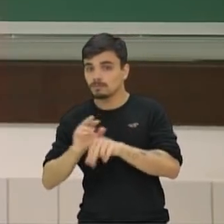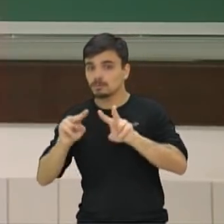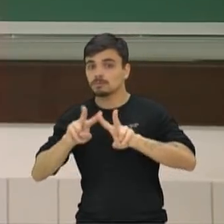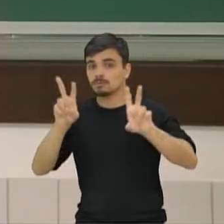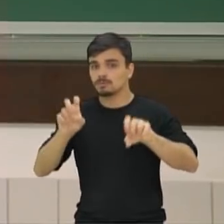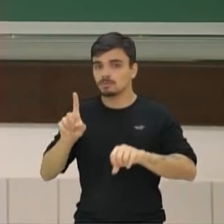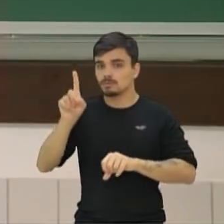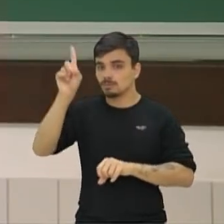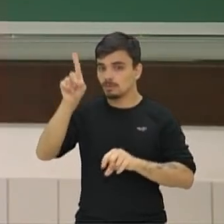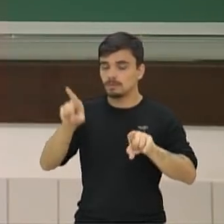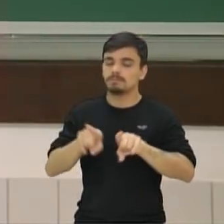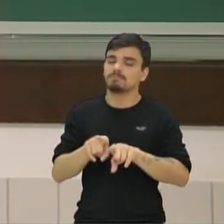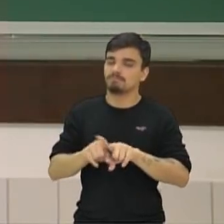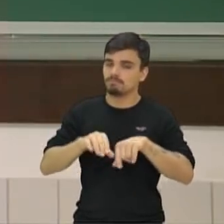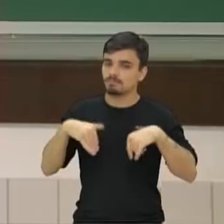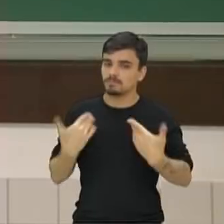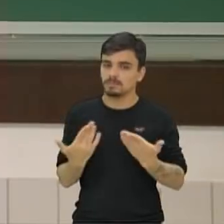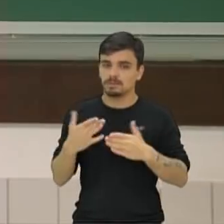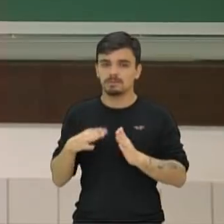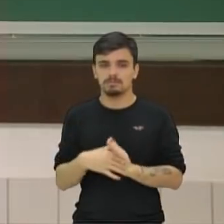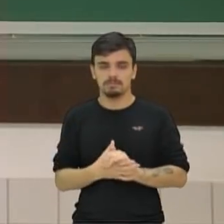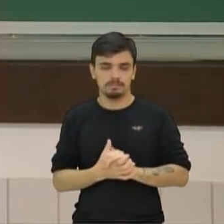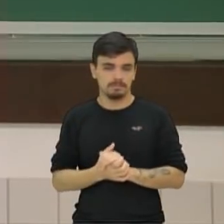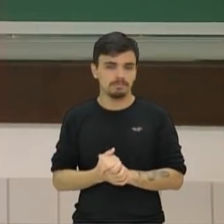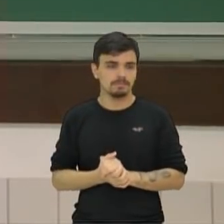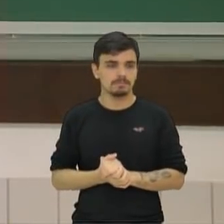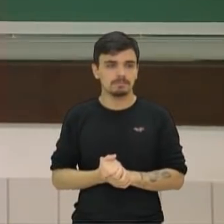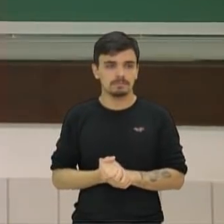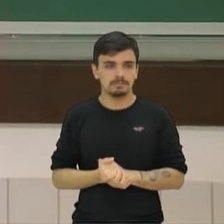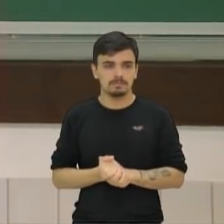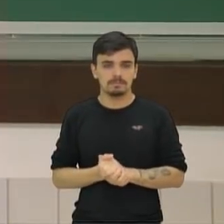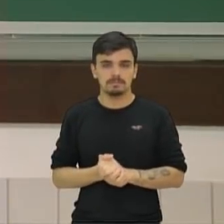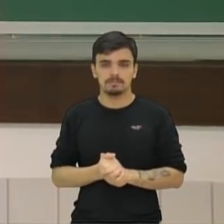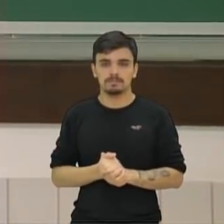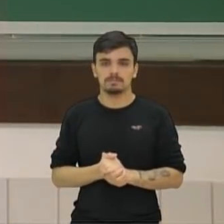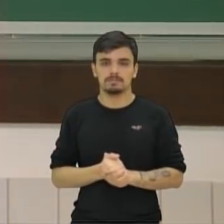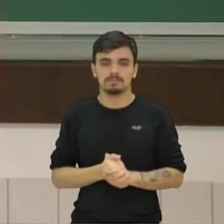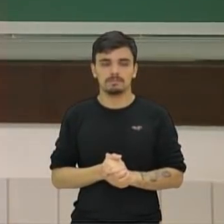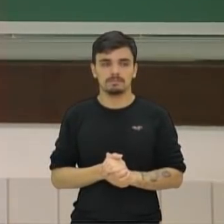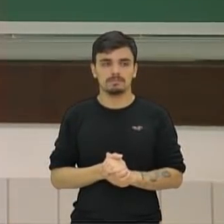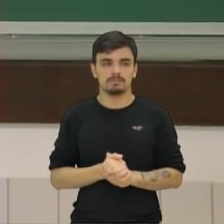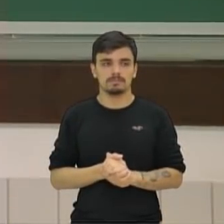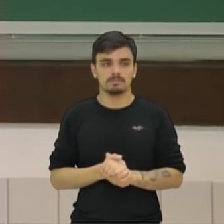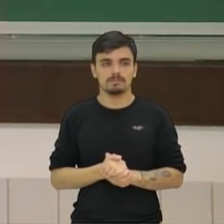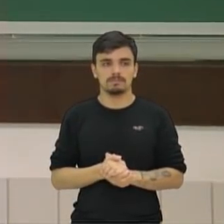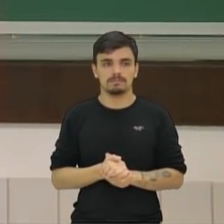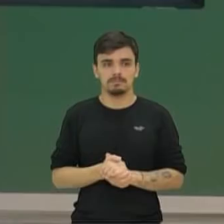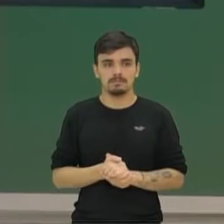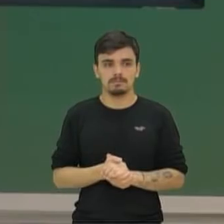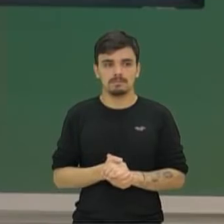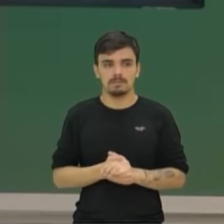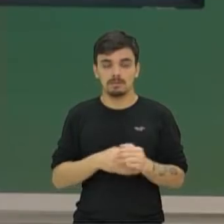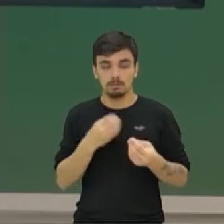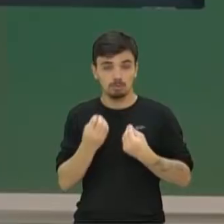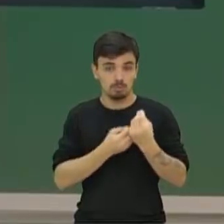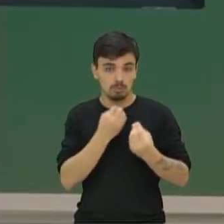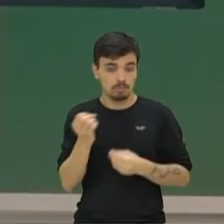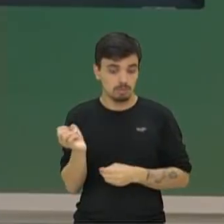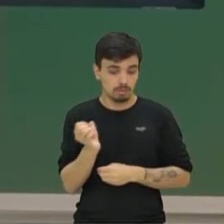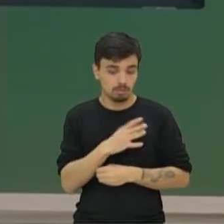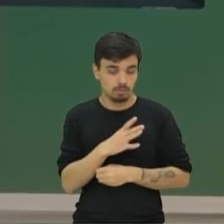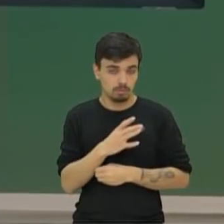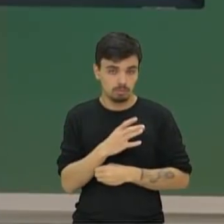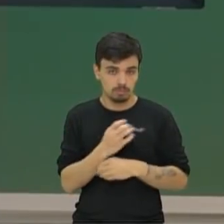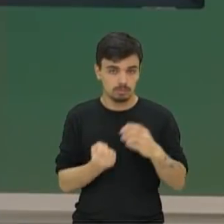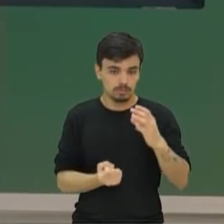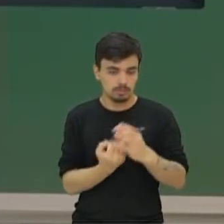verdade? Então, os códigos da Vinci. Olha lá, ó. Como inventor,